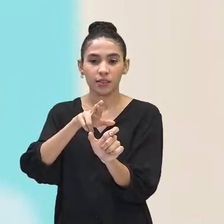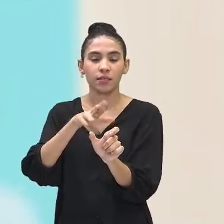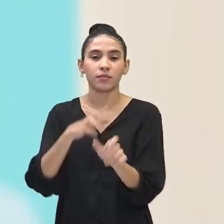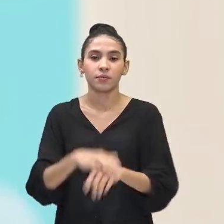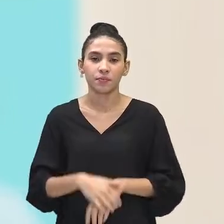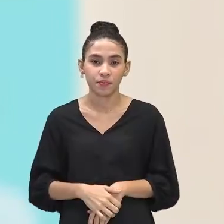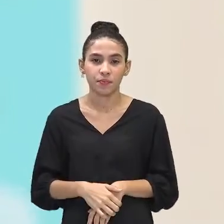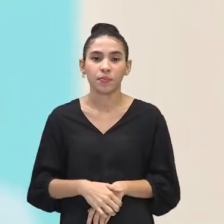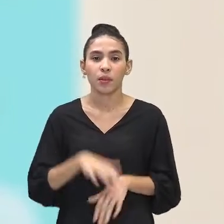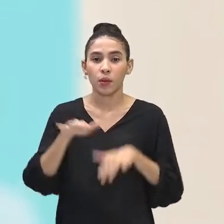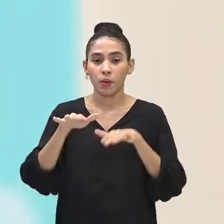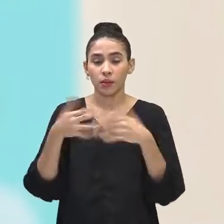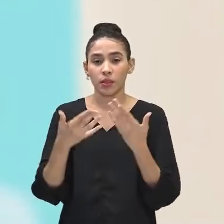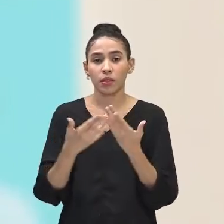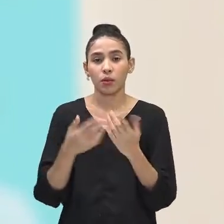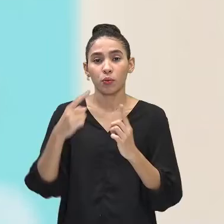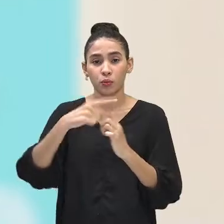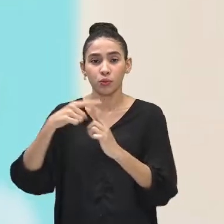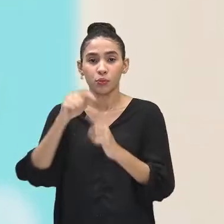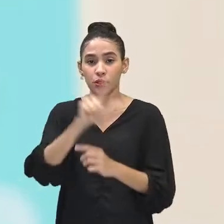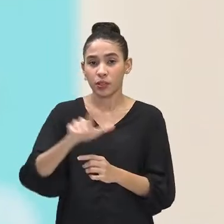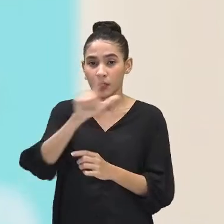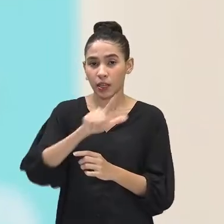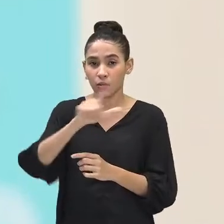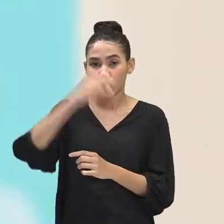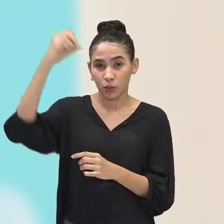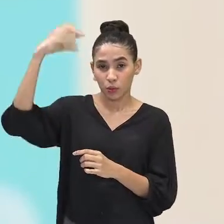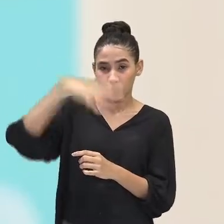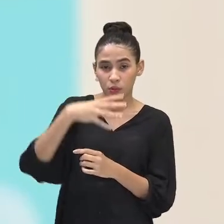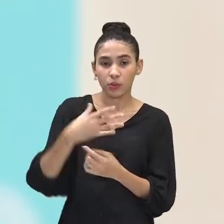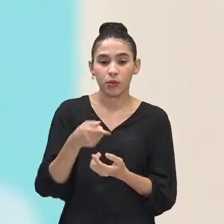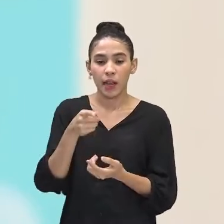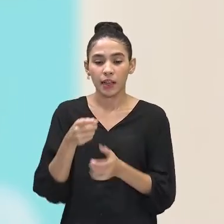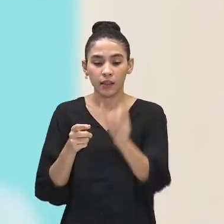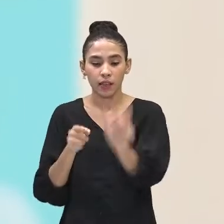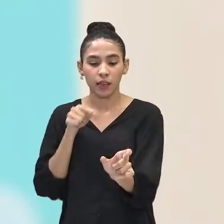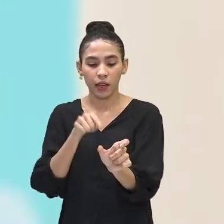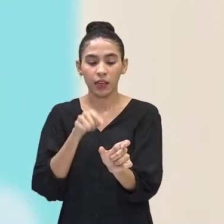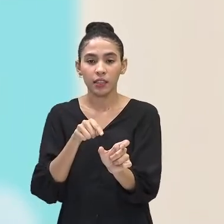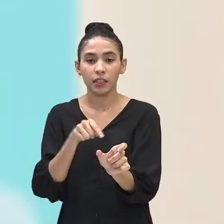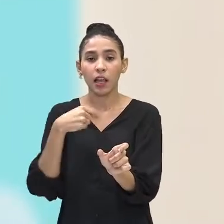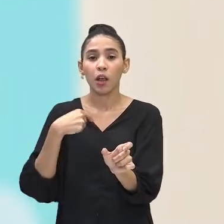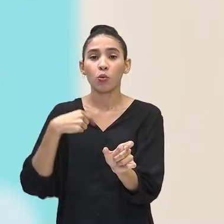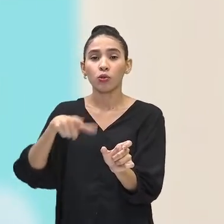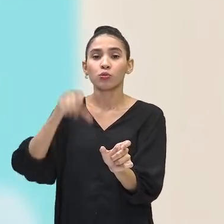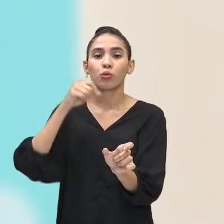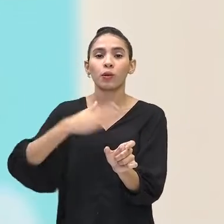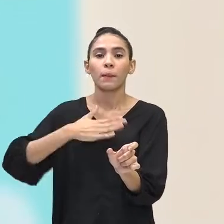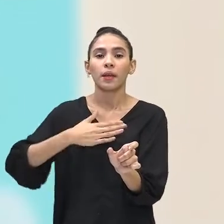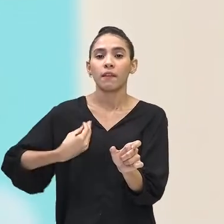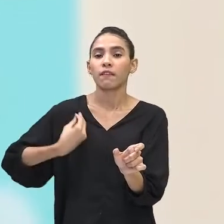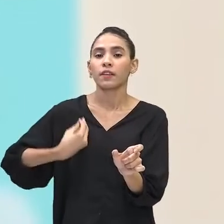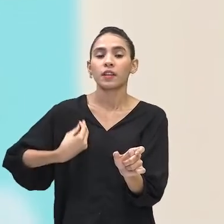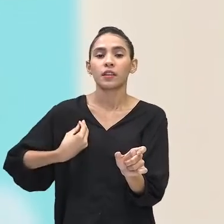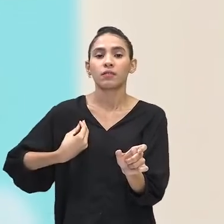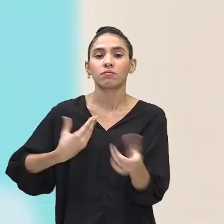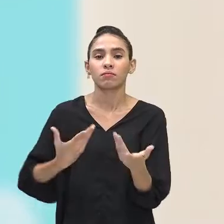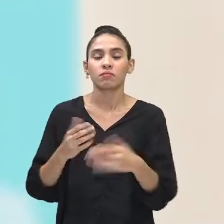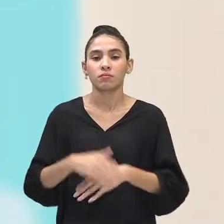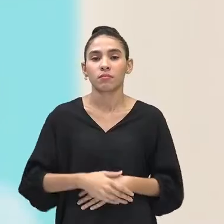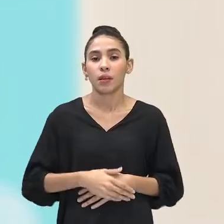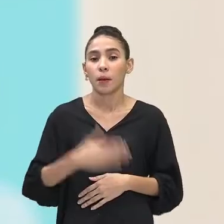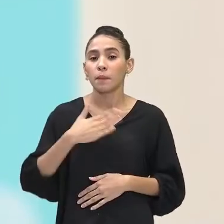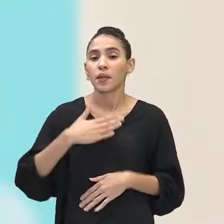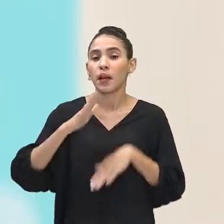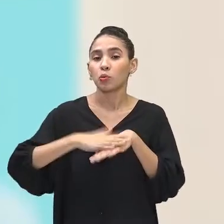Esse movimento vai fazer com que ele diga assim, a partir de agora eu posso escolher como eu quero viver a minha vida. E uma dessas escolhas aí